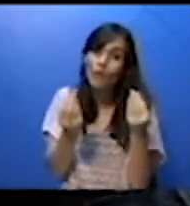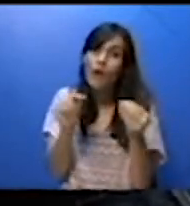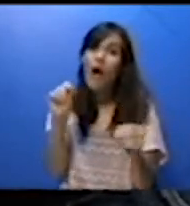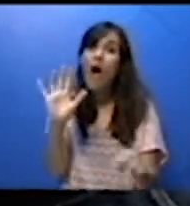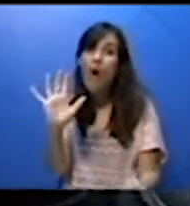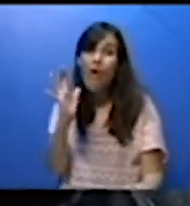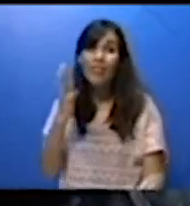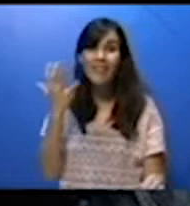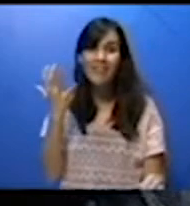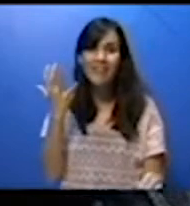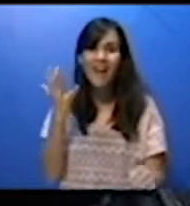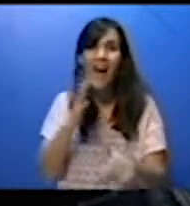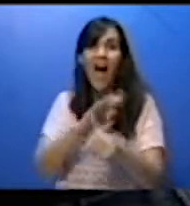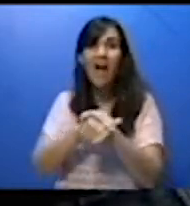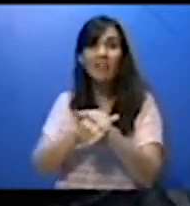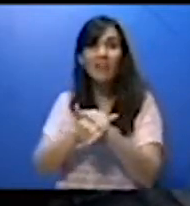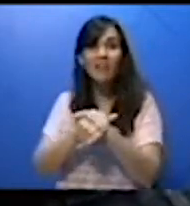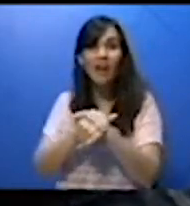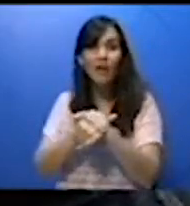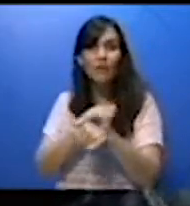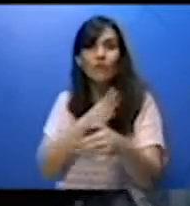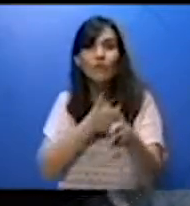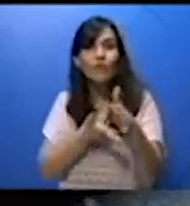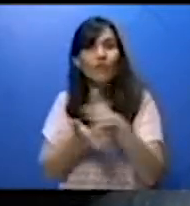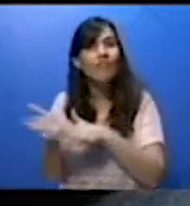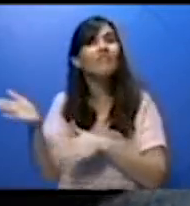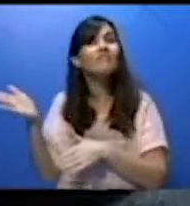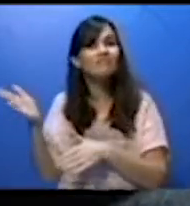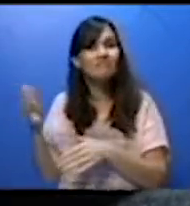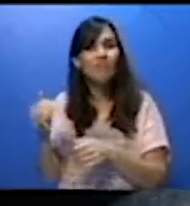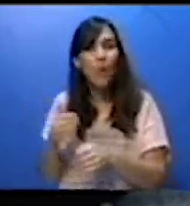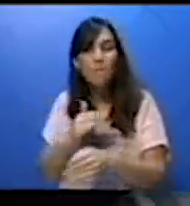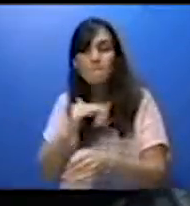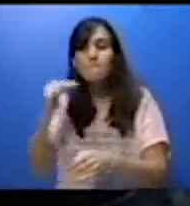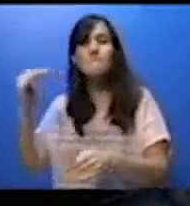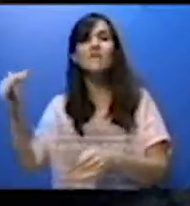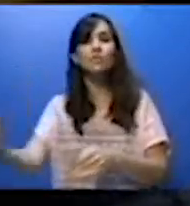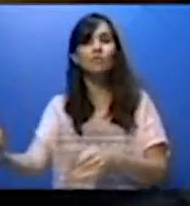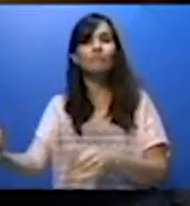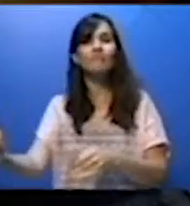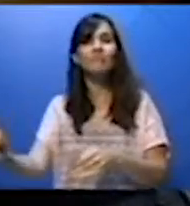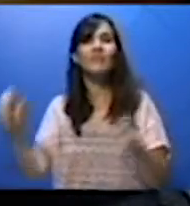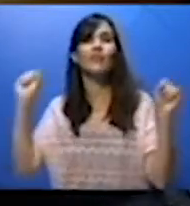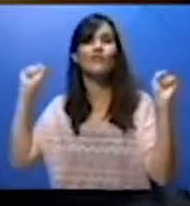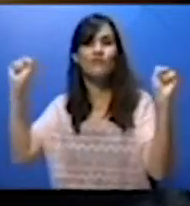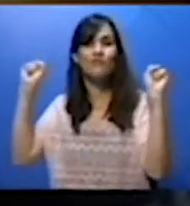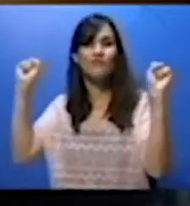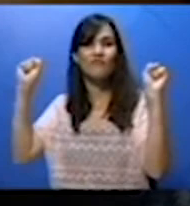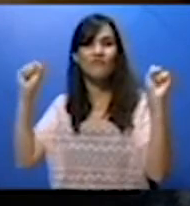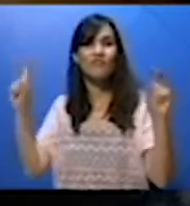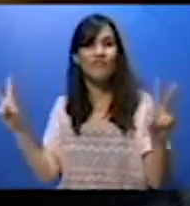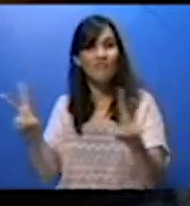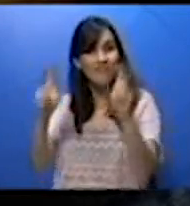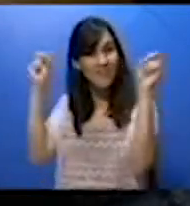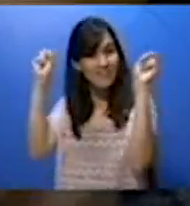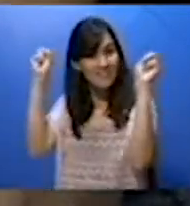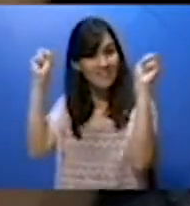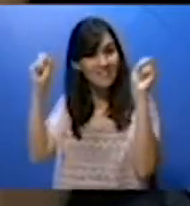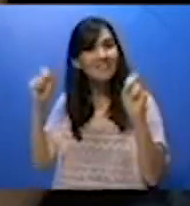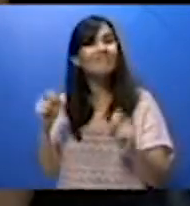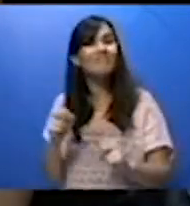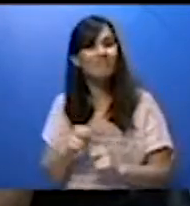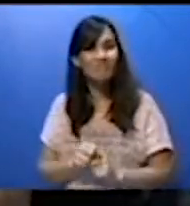a tartaruga ultrapassou e venceu a corrida tá